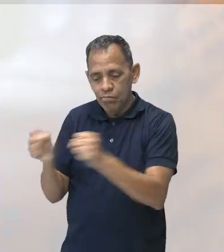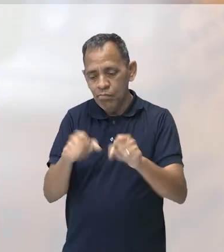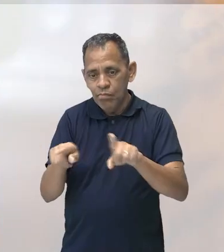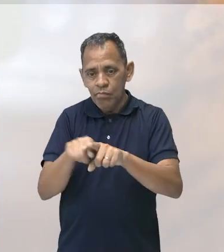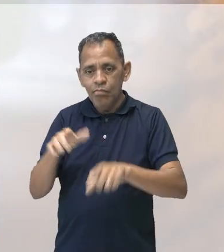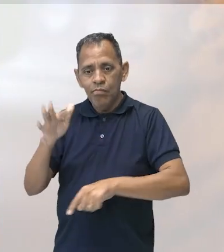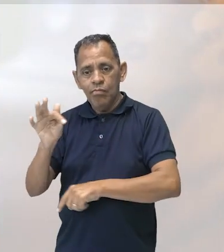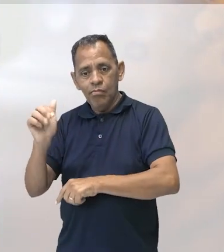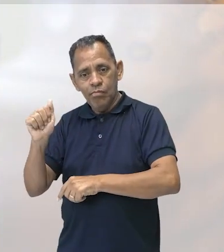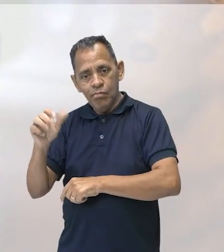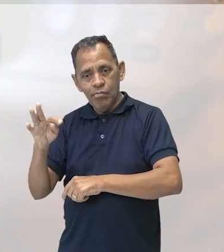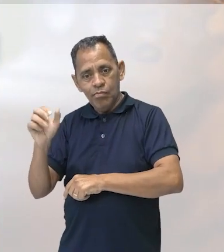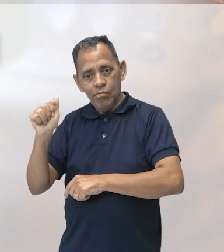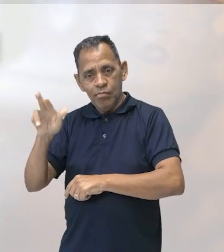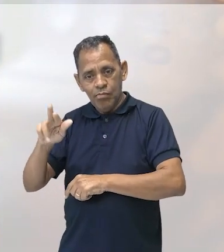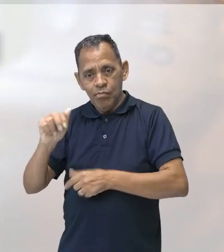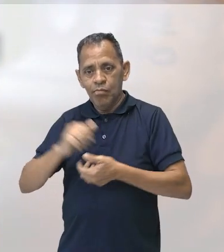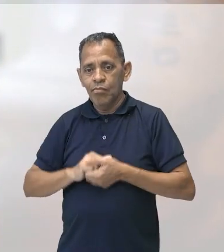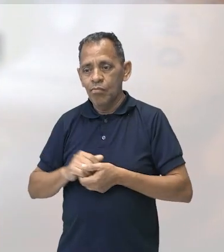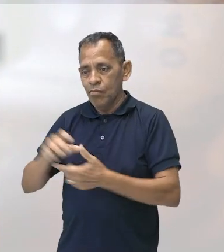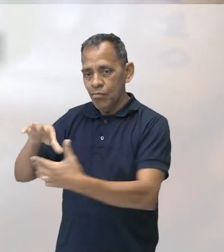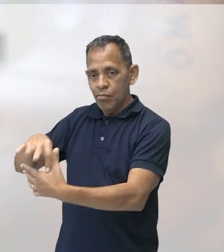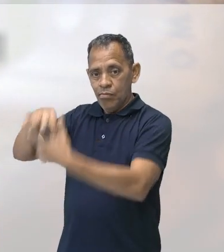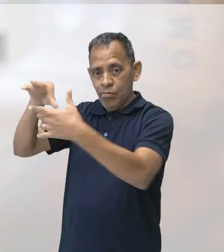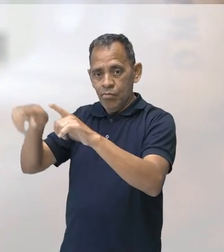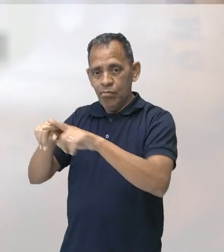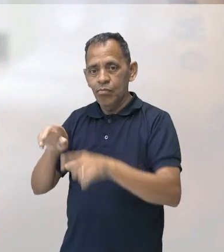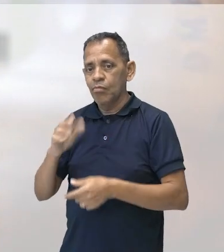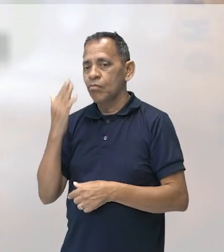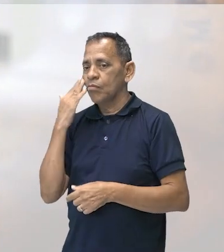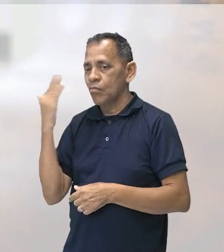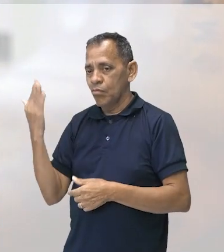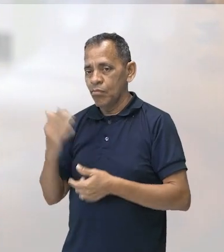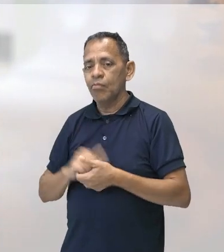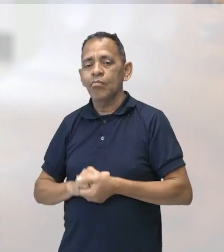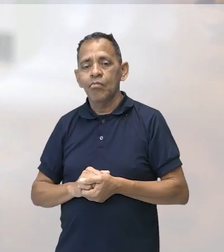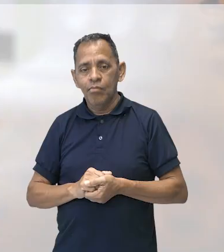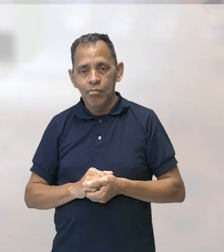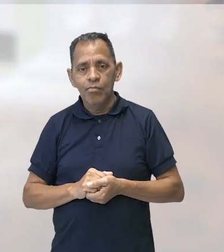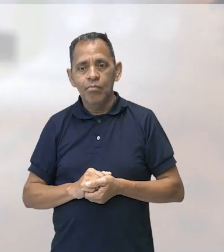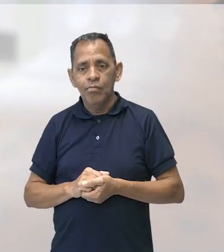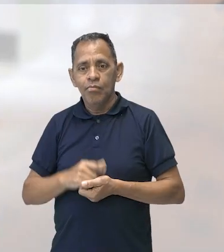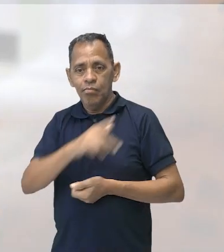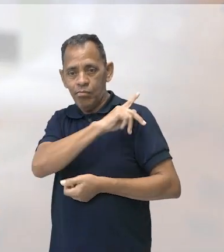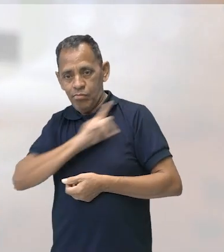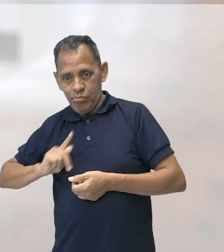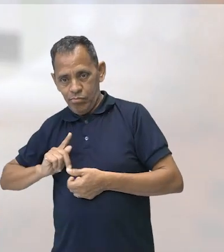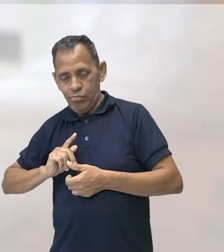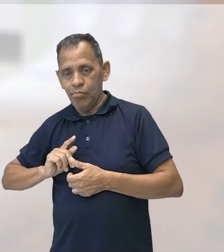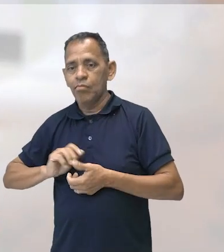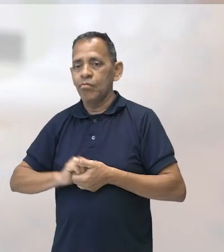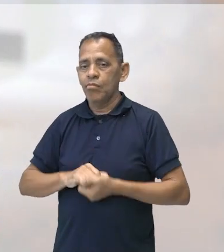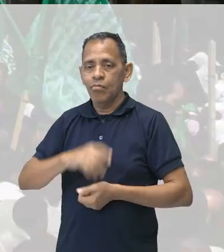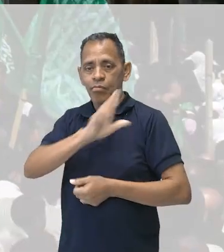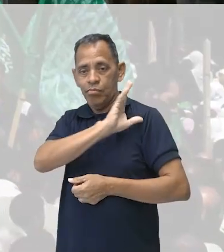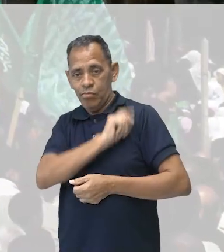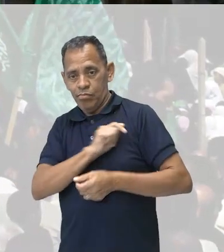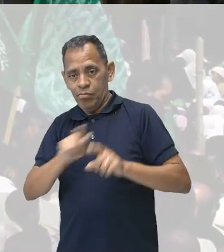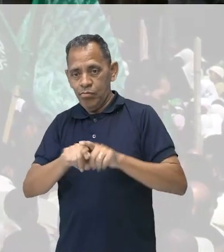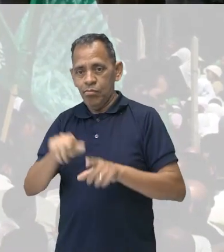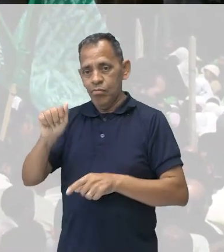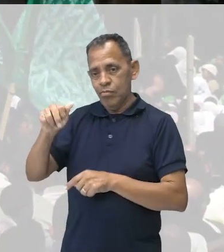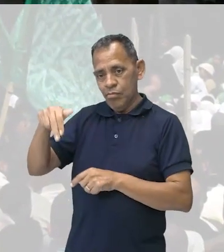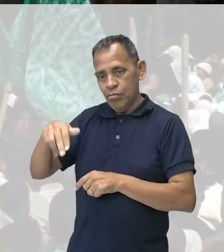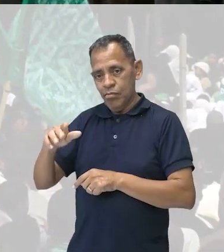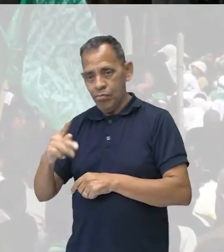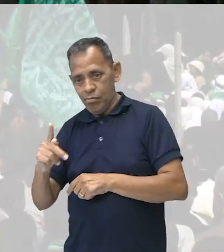Fatah, liderado por Mahmoud Abbas, presidente da Autoridade Nacional Palestina, ANP. O